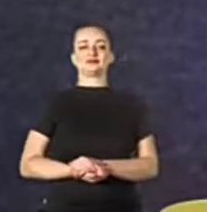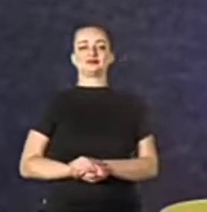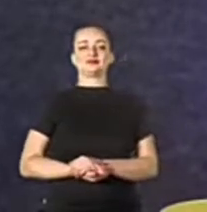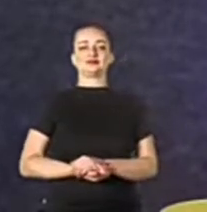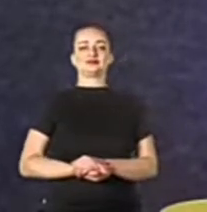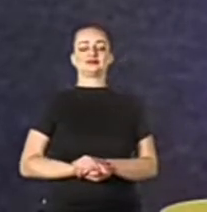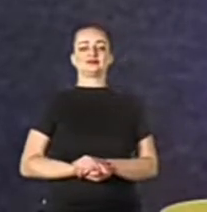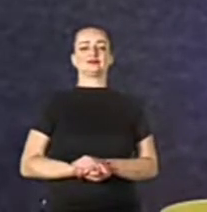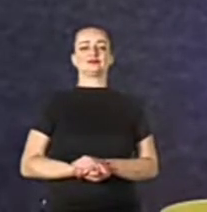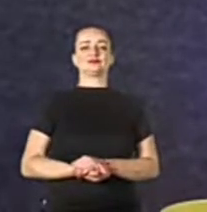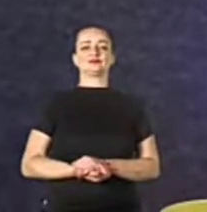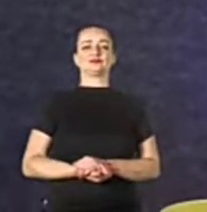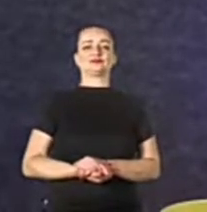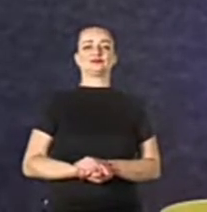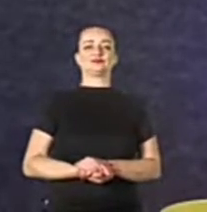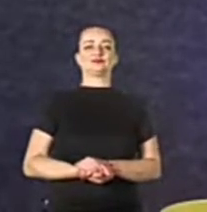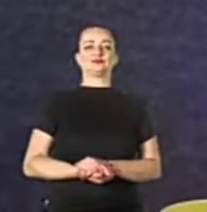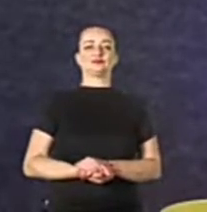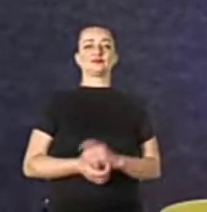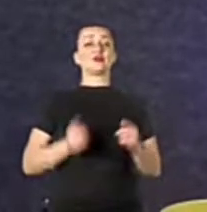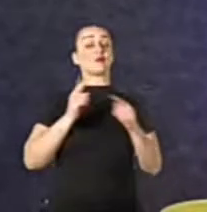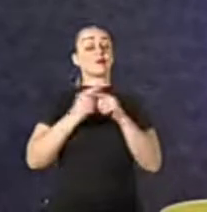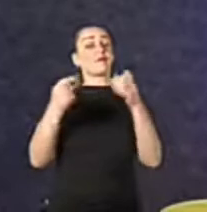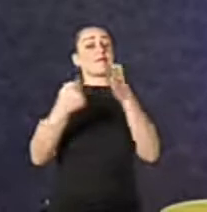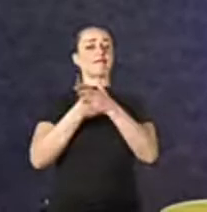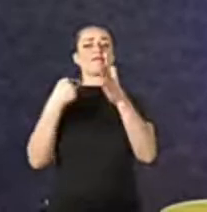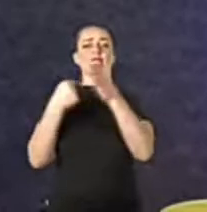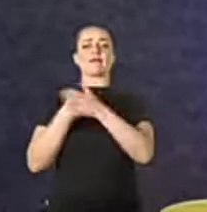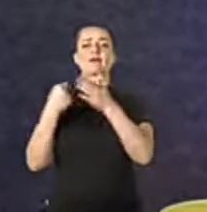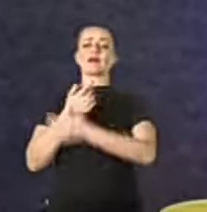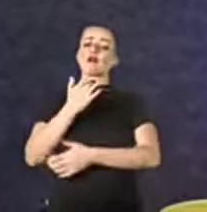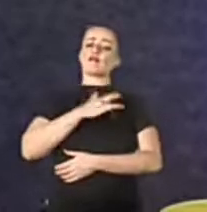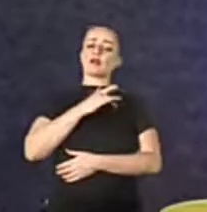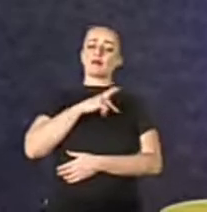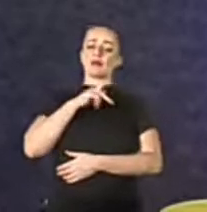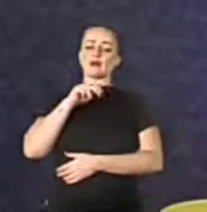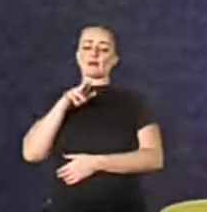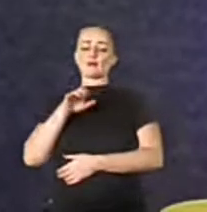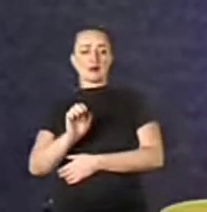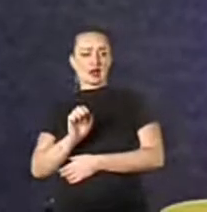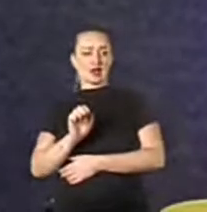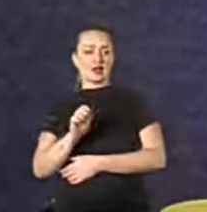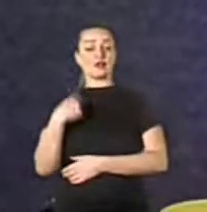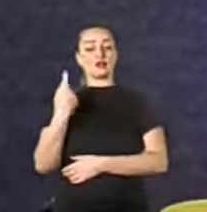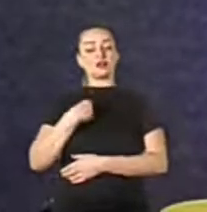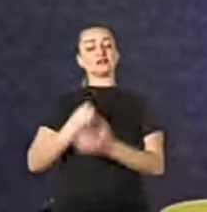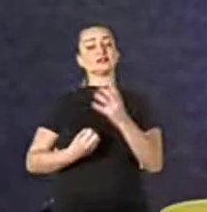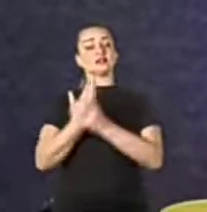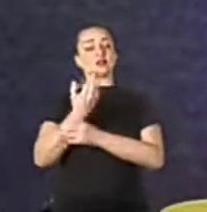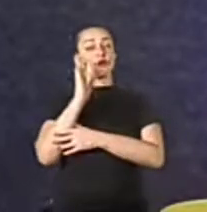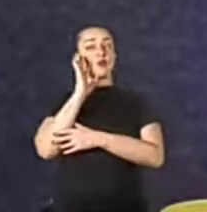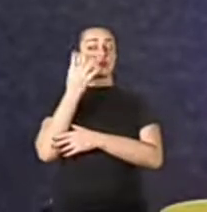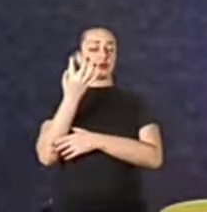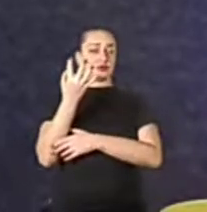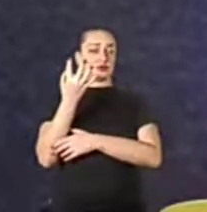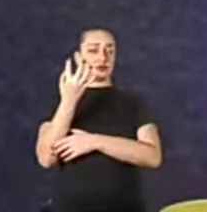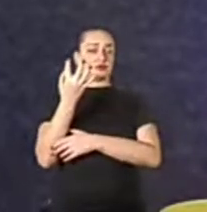foi justamente por conta dessas perguntas vale a pena o pré-fixado que a gente tá querendo um é